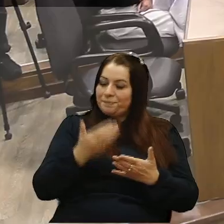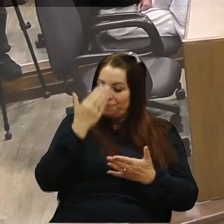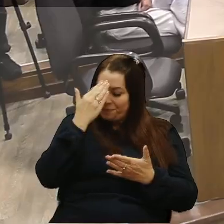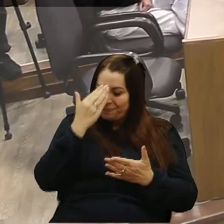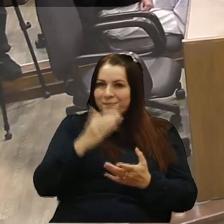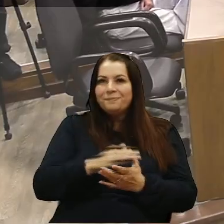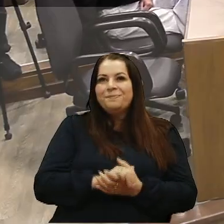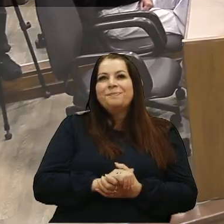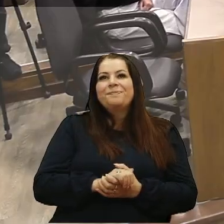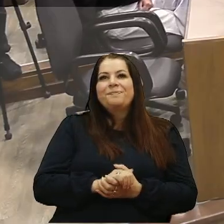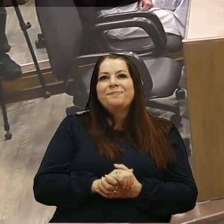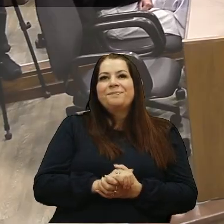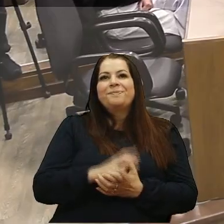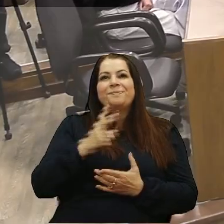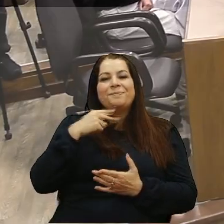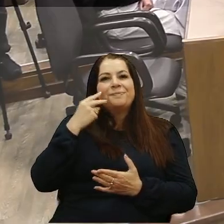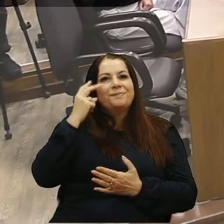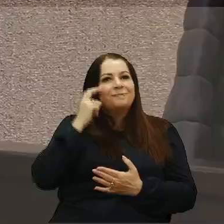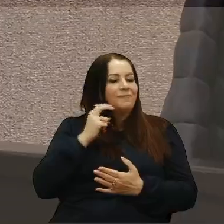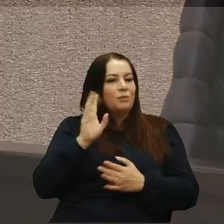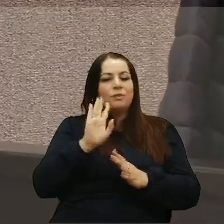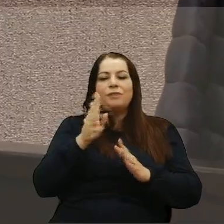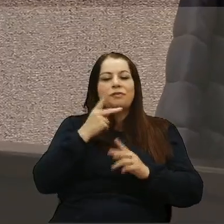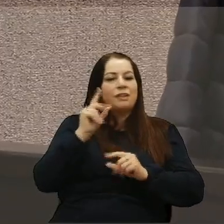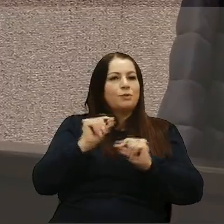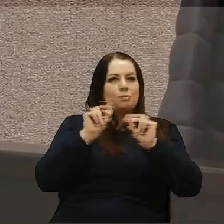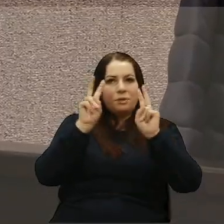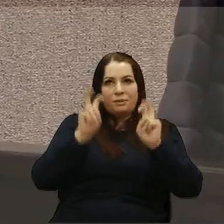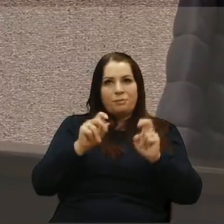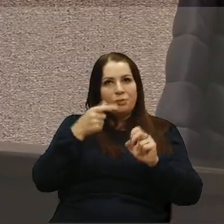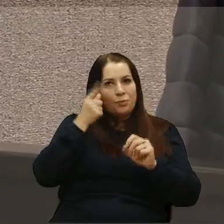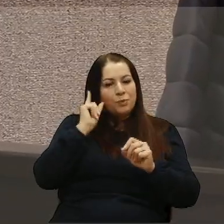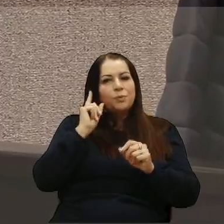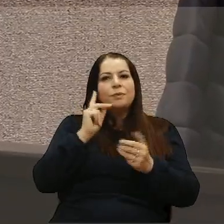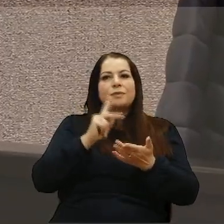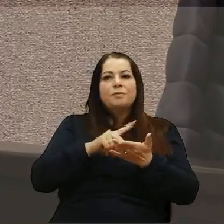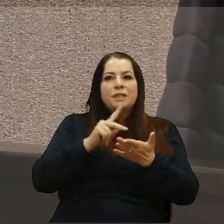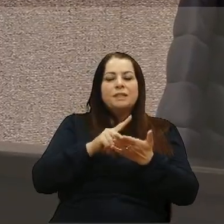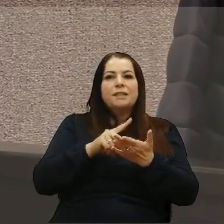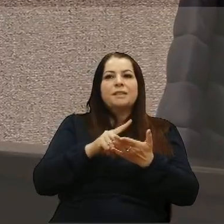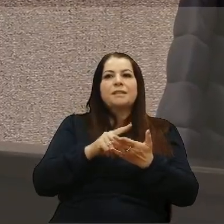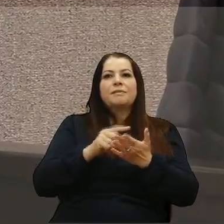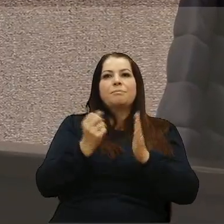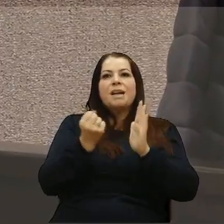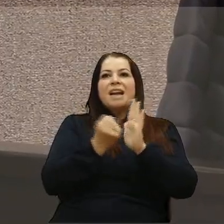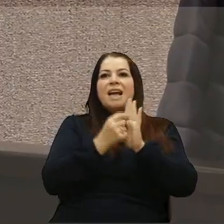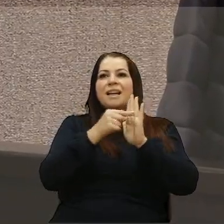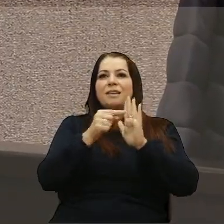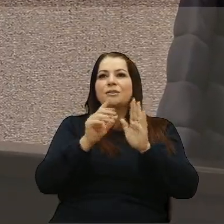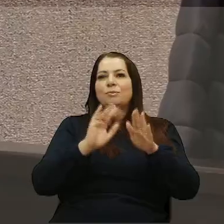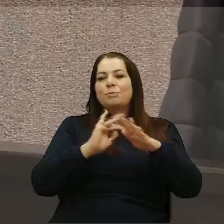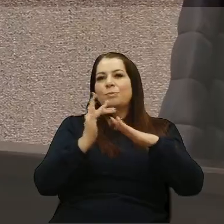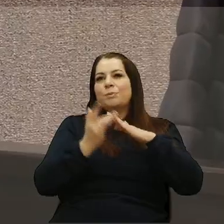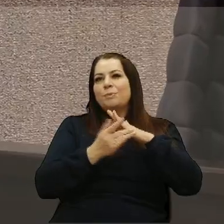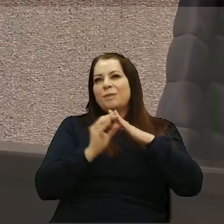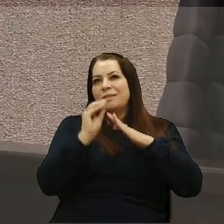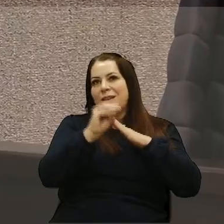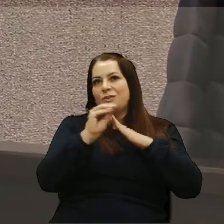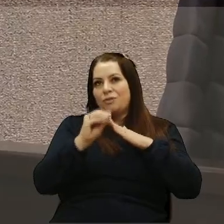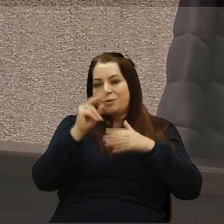agradeço. Vereador Daniel, nem iria entrar nesse tema hoje, né? Ontem, de fato, fui marcado algumas postagens aqui, bem como disse o senhor, mas eu só quero